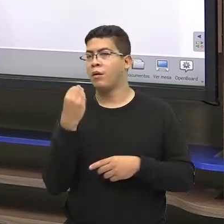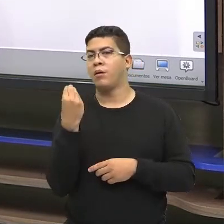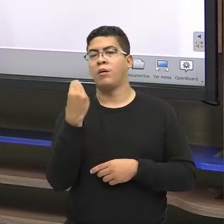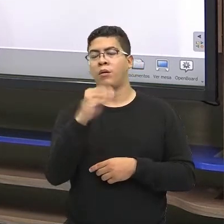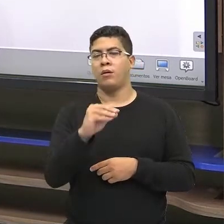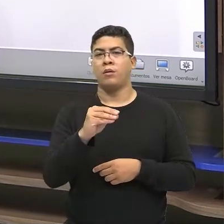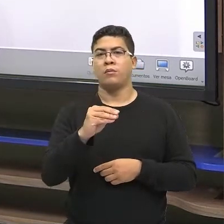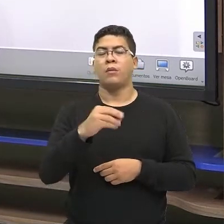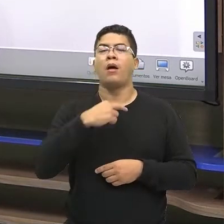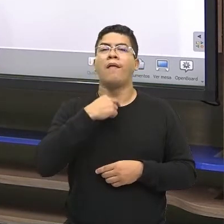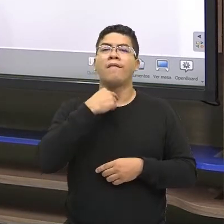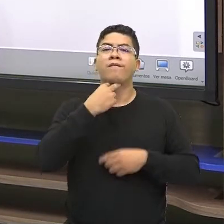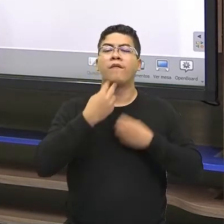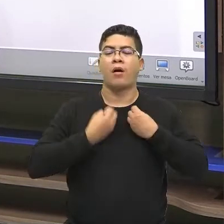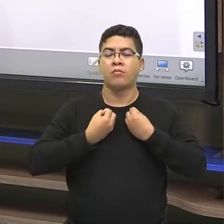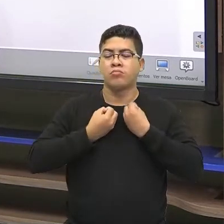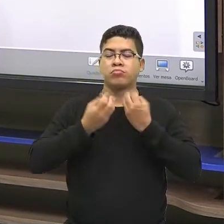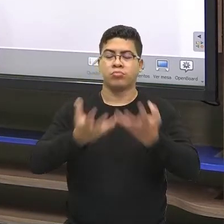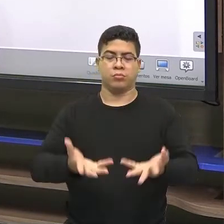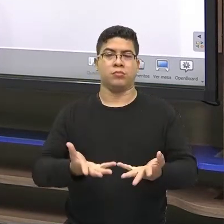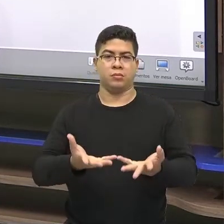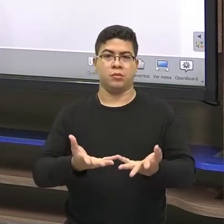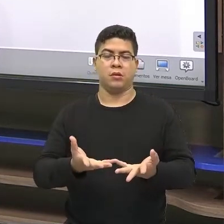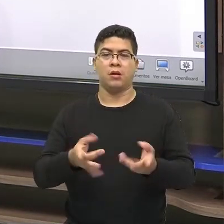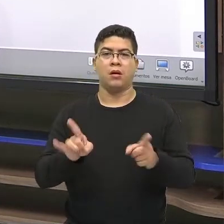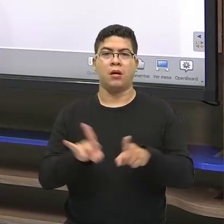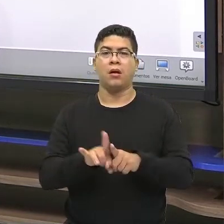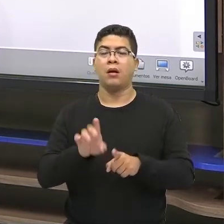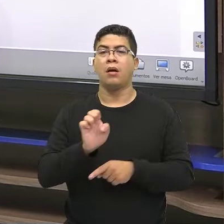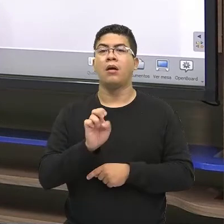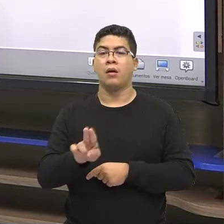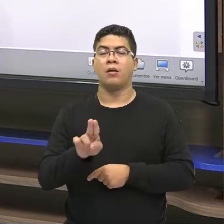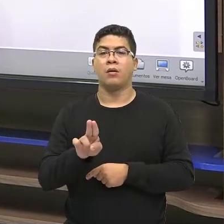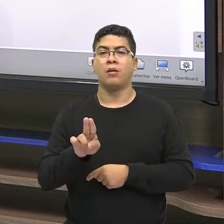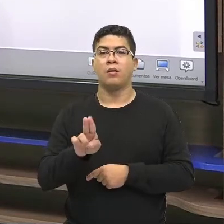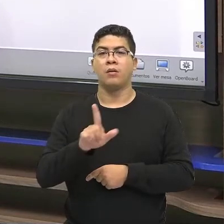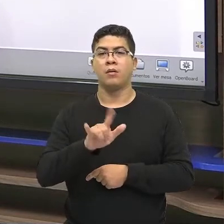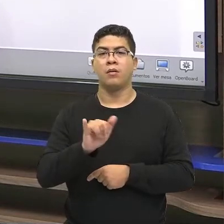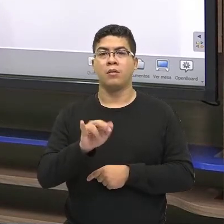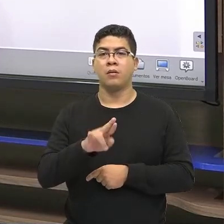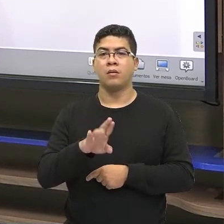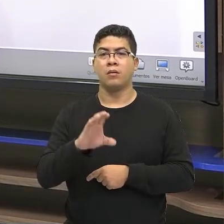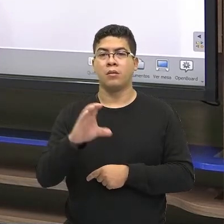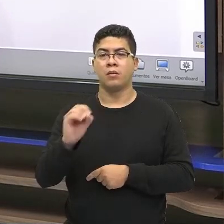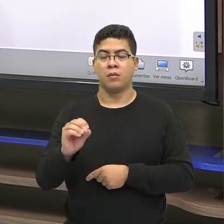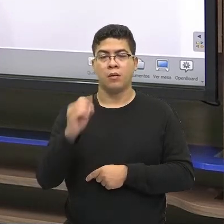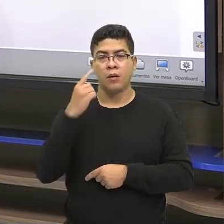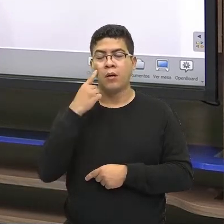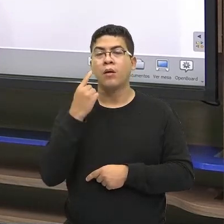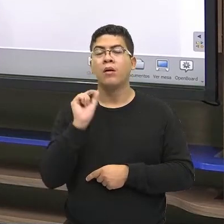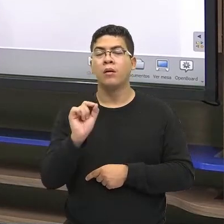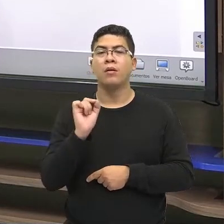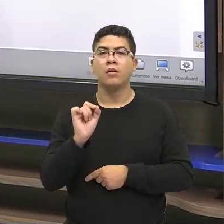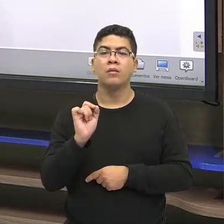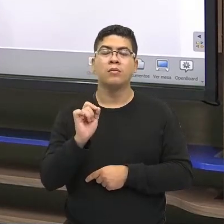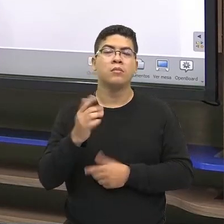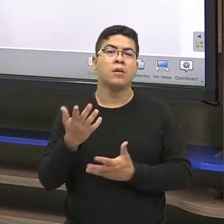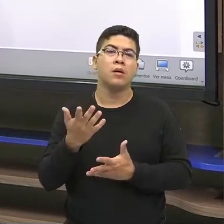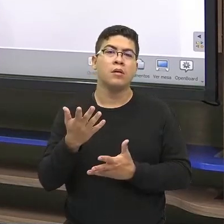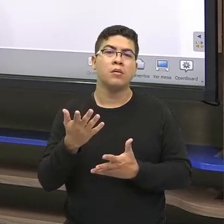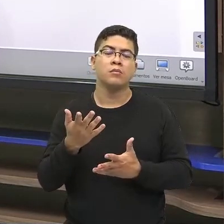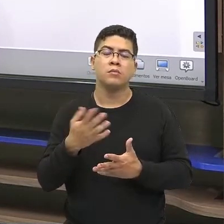para fora, né? Então, o que é que esse eu lírico, ele coloca para fora seus sentimentos, né,